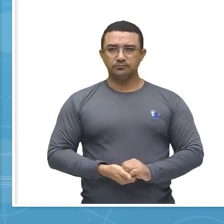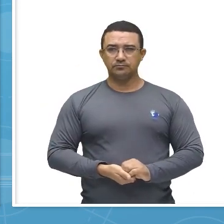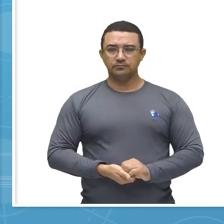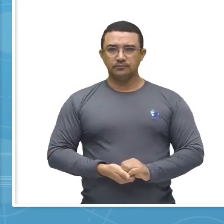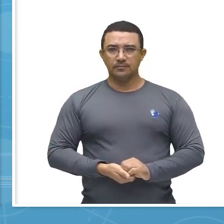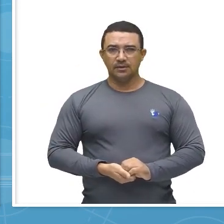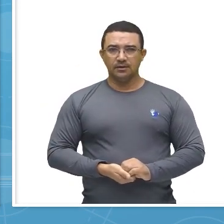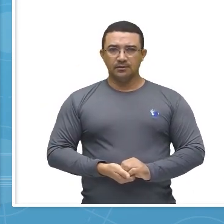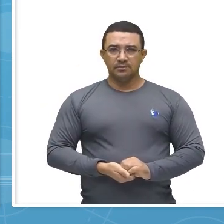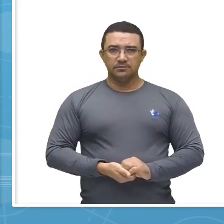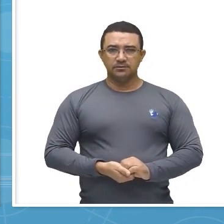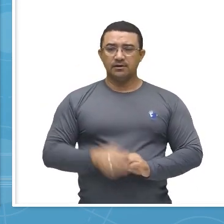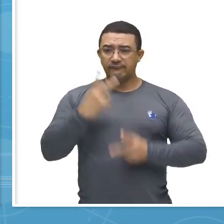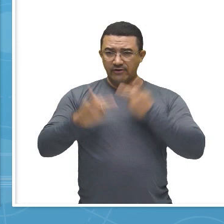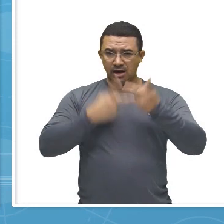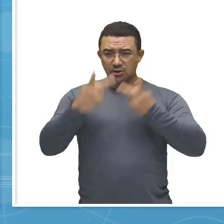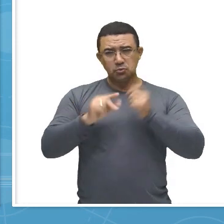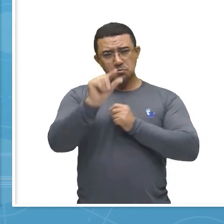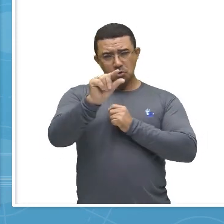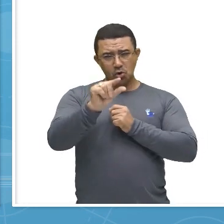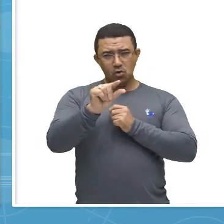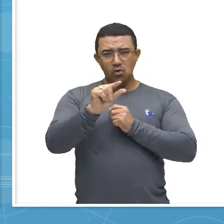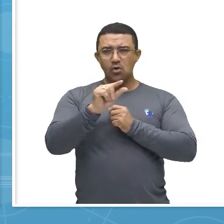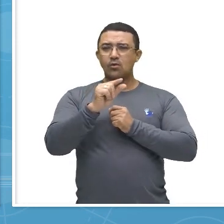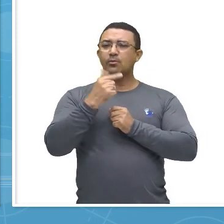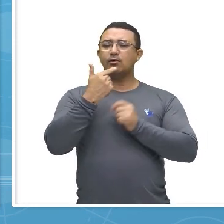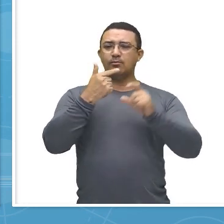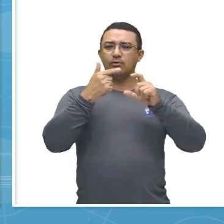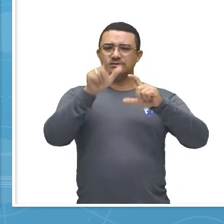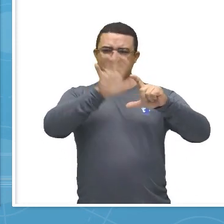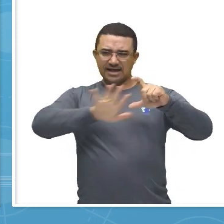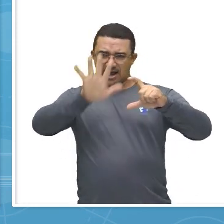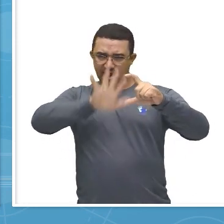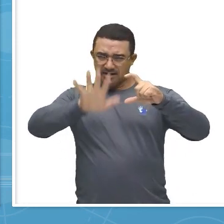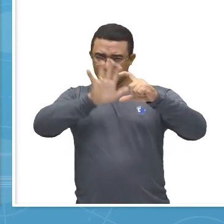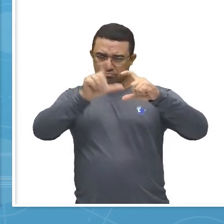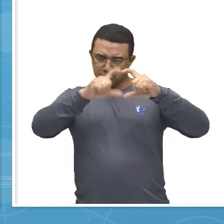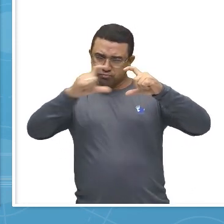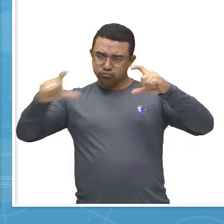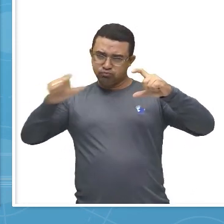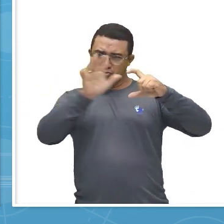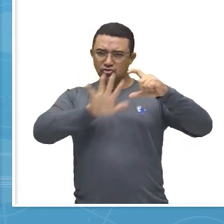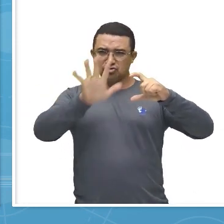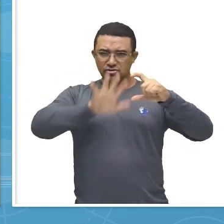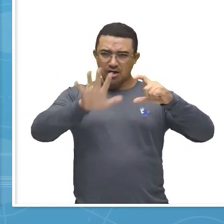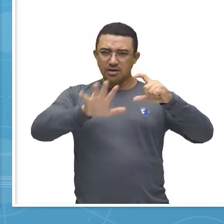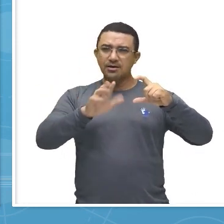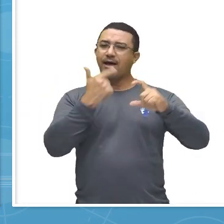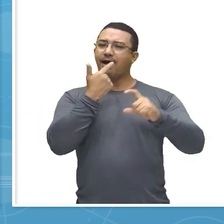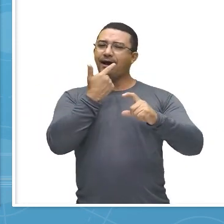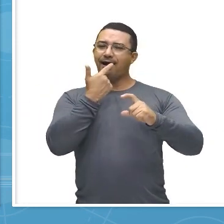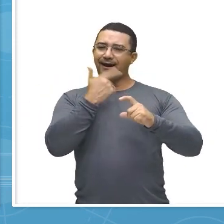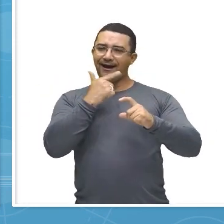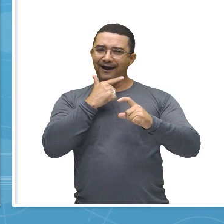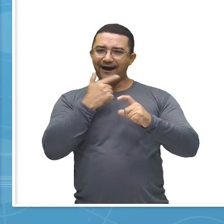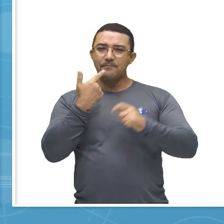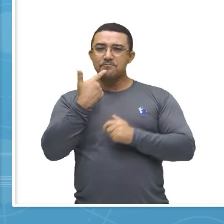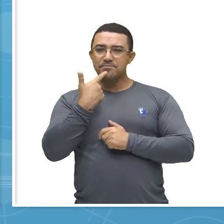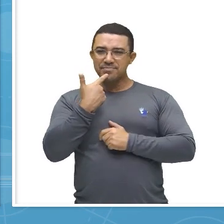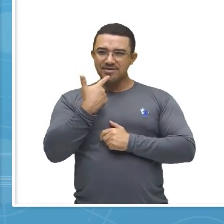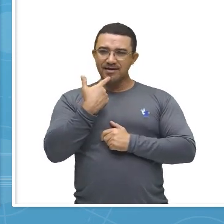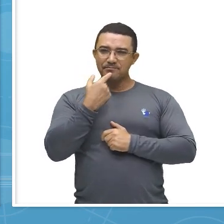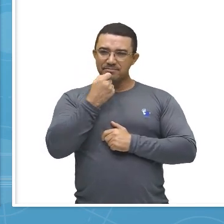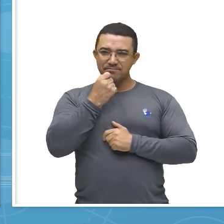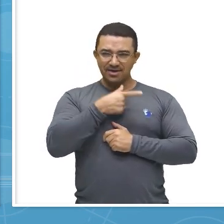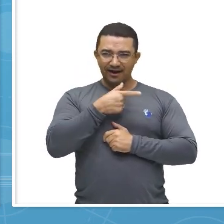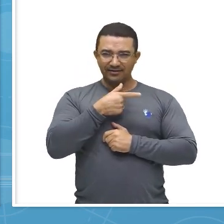Observe. Falando um pouco mais sobre humor nas charges, é nesse discurso que está implícito. Professor, o que